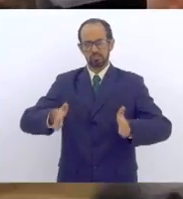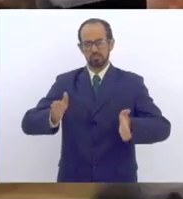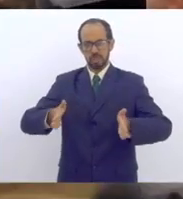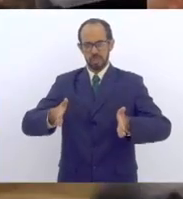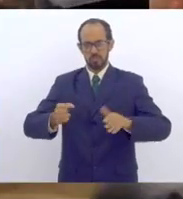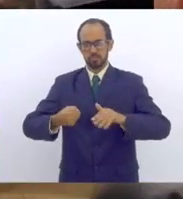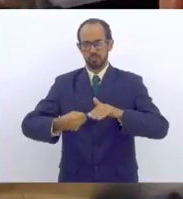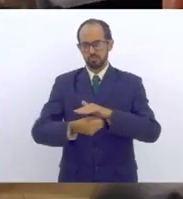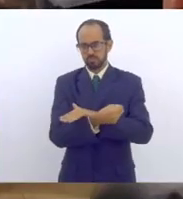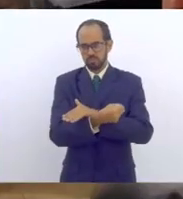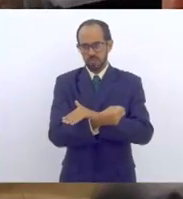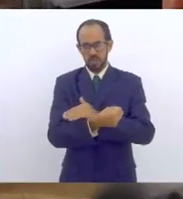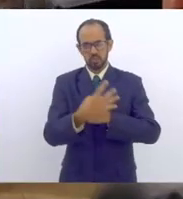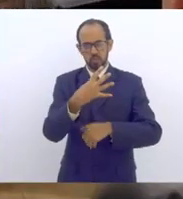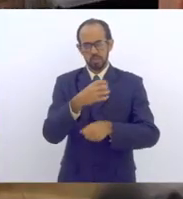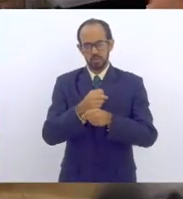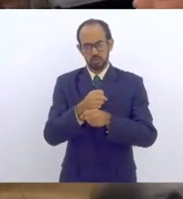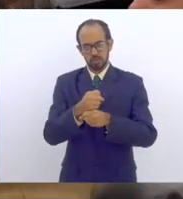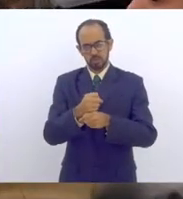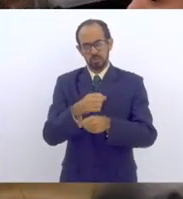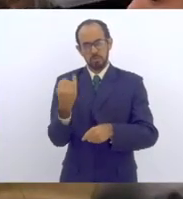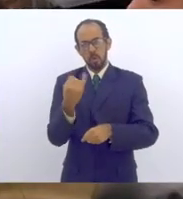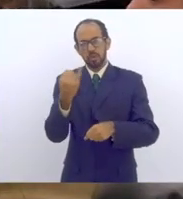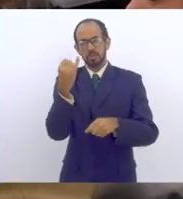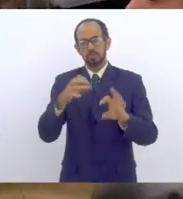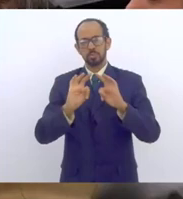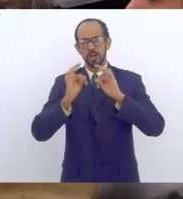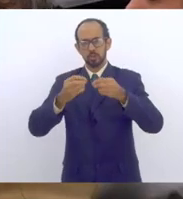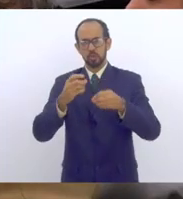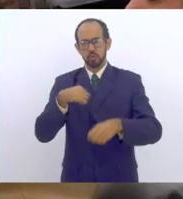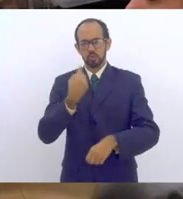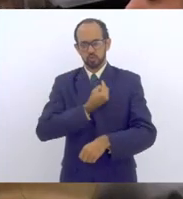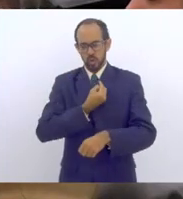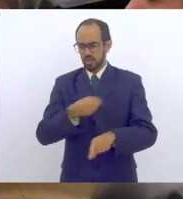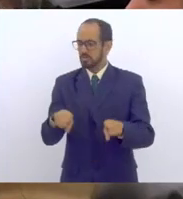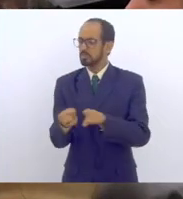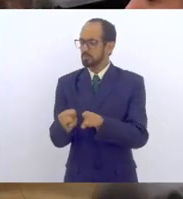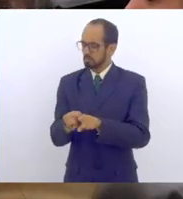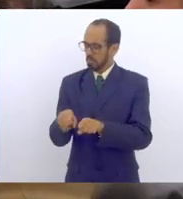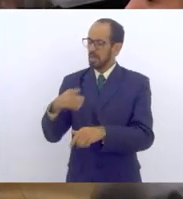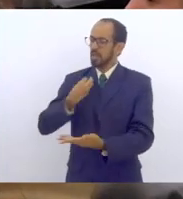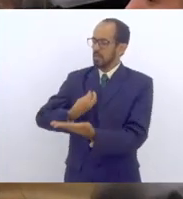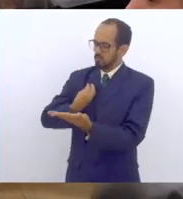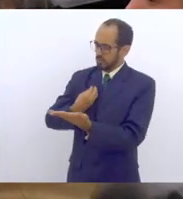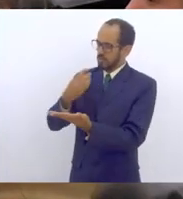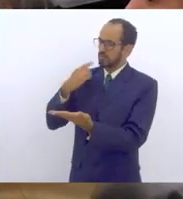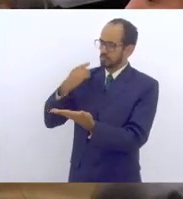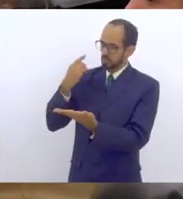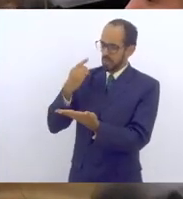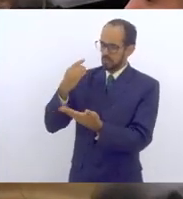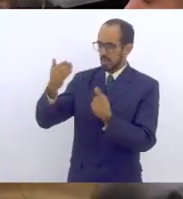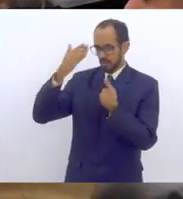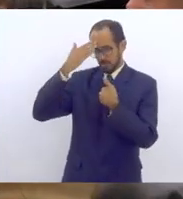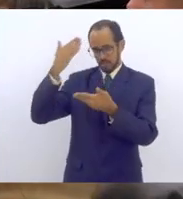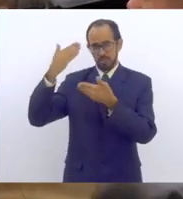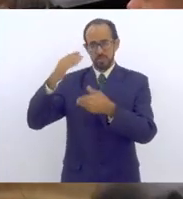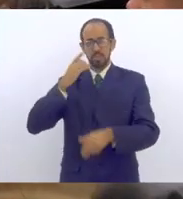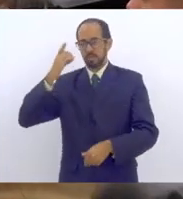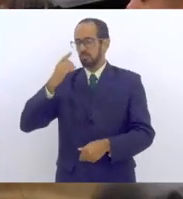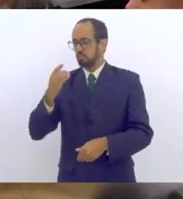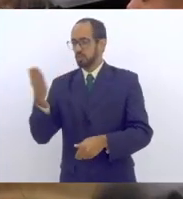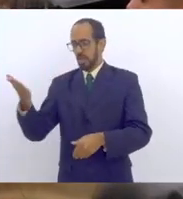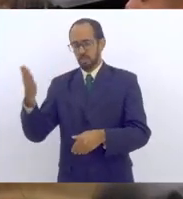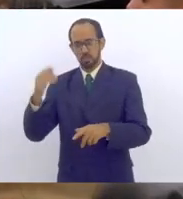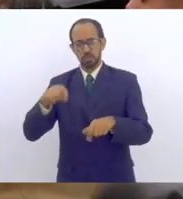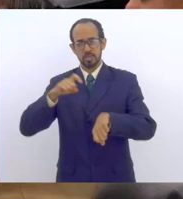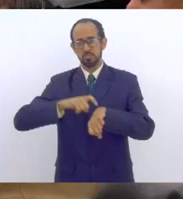para todos nós em especial na minha vida e é claro na vida do deputado agradecer o deputado pelo oportunidade de